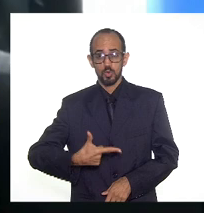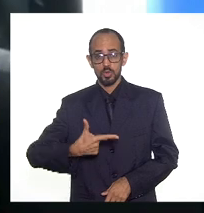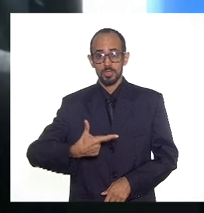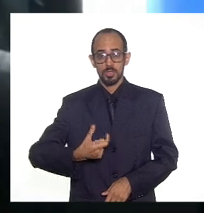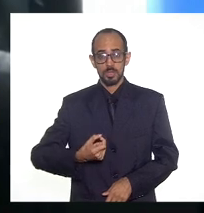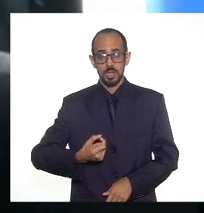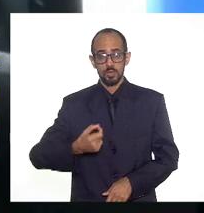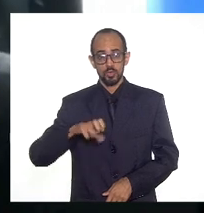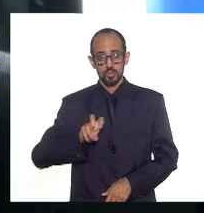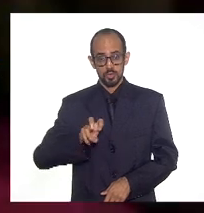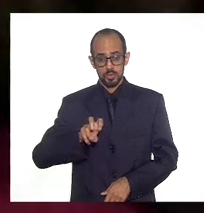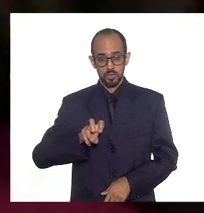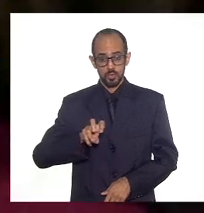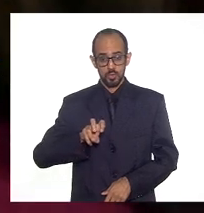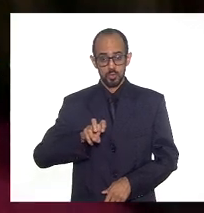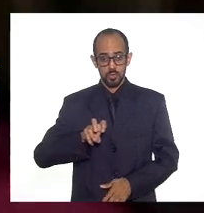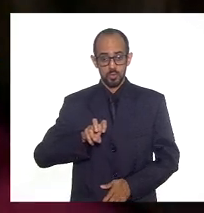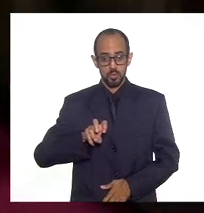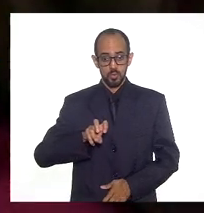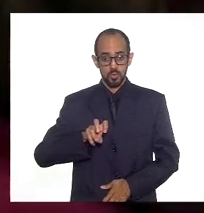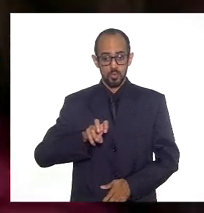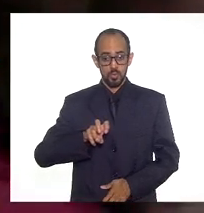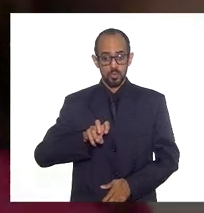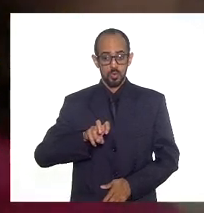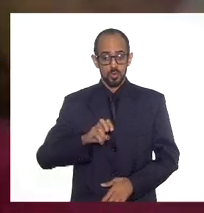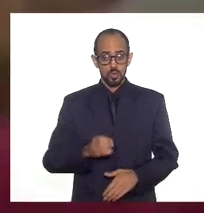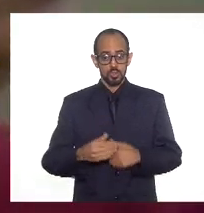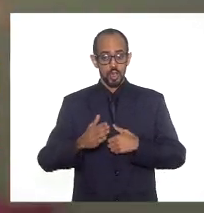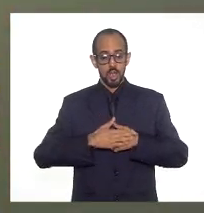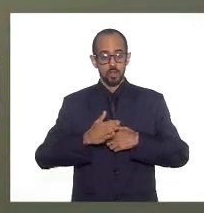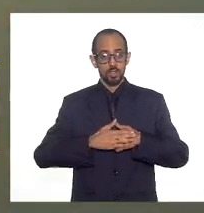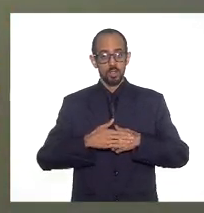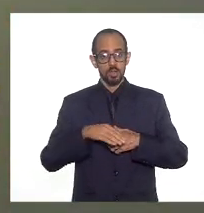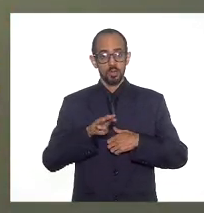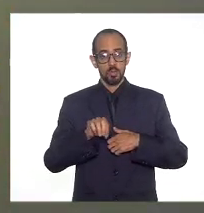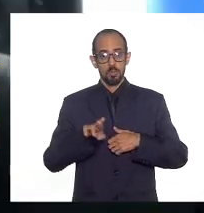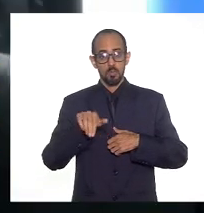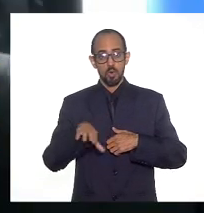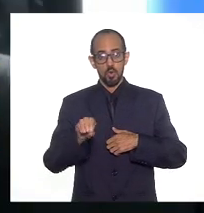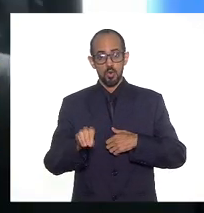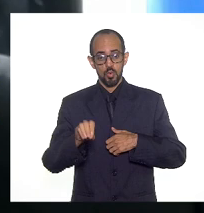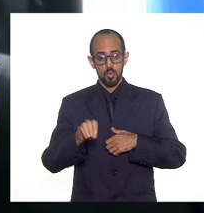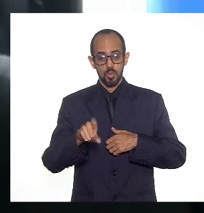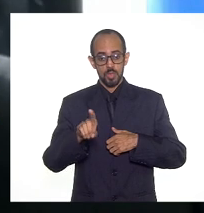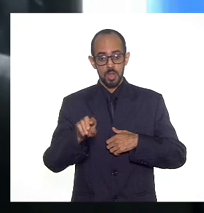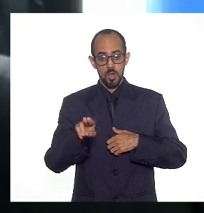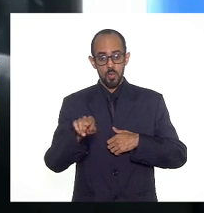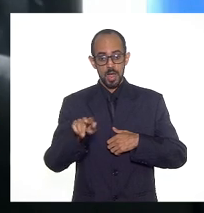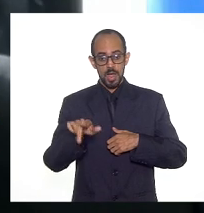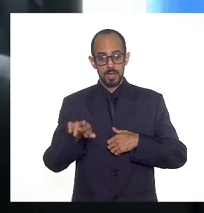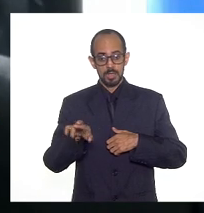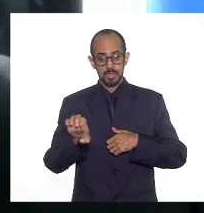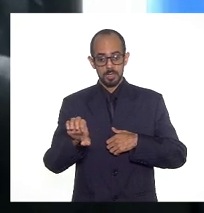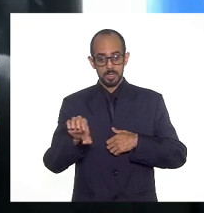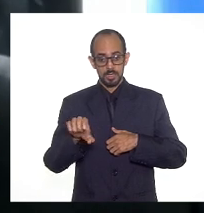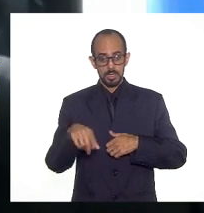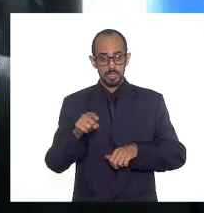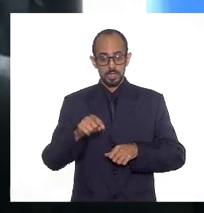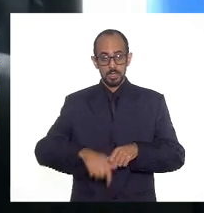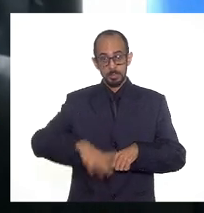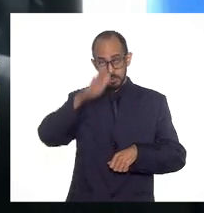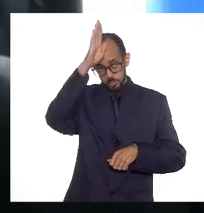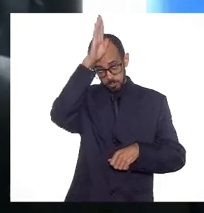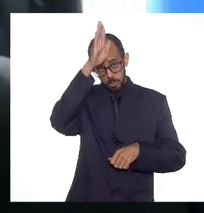de 2020, de autoria do deputado Bruno Dauari, que concede anistia aos bombeiros militares do Estado do Rio de